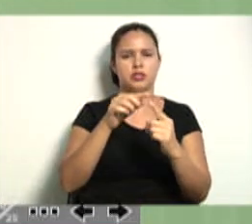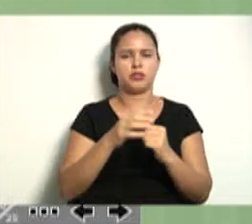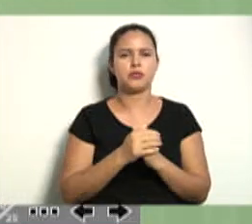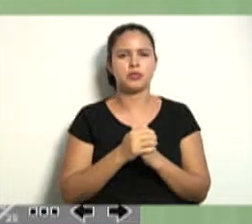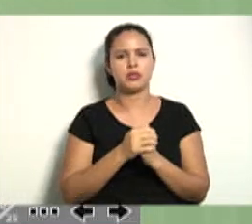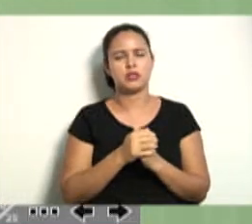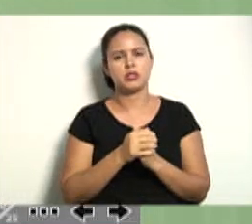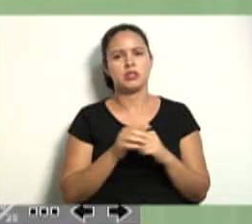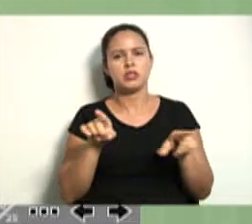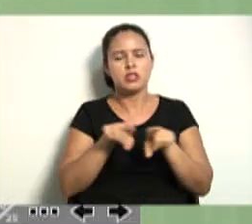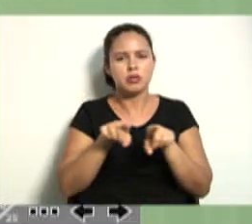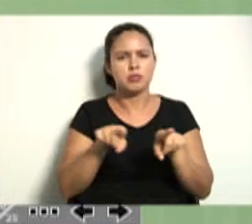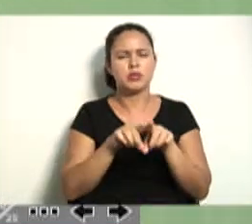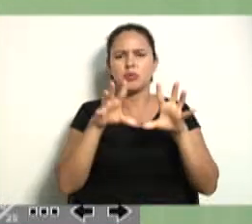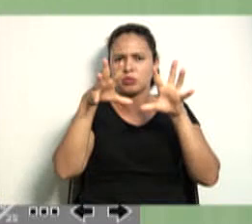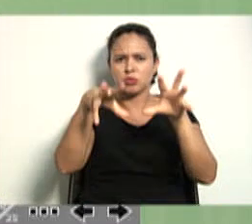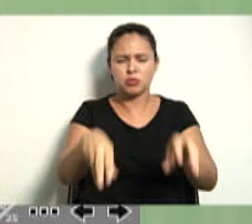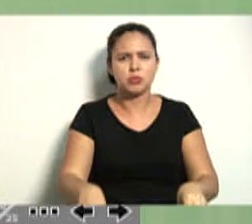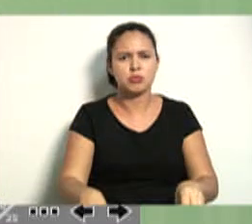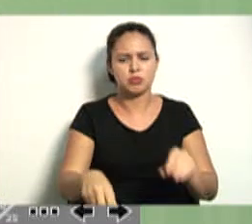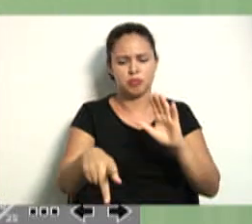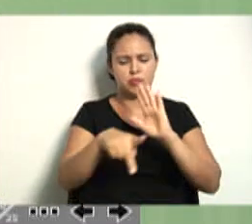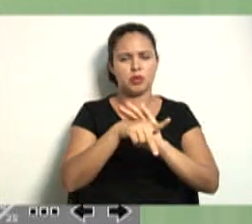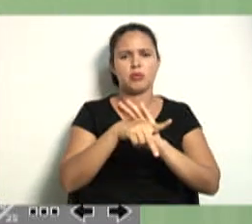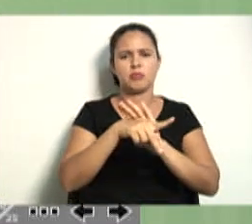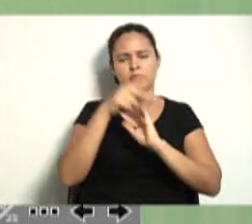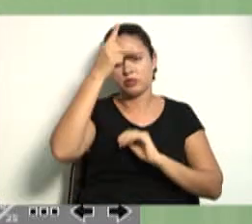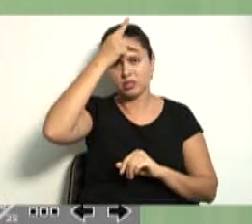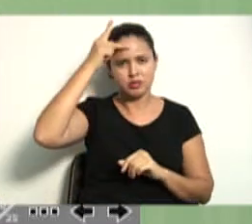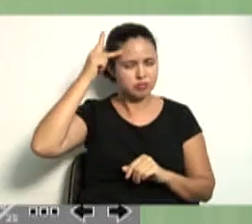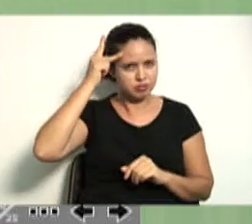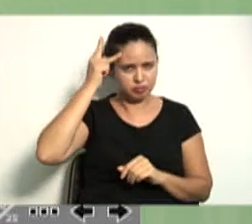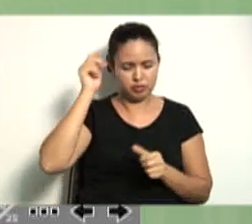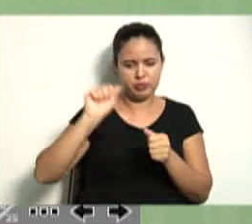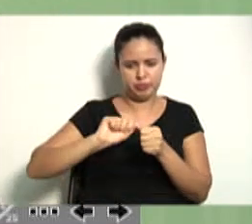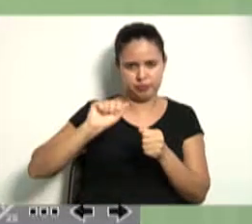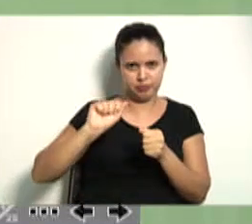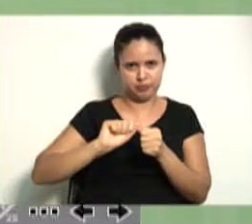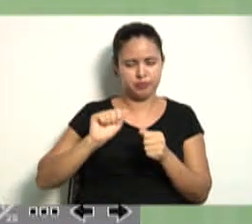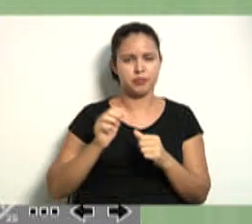existem foram fruto de algo que nós já fizemos.